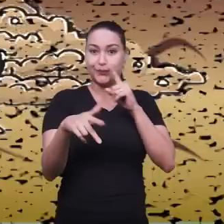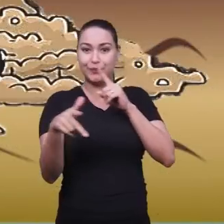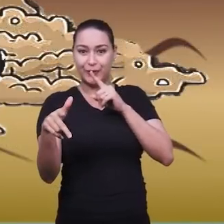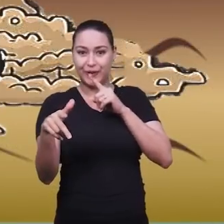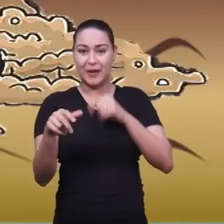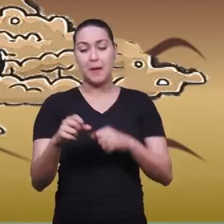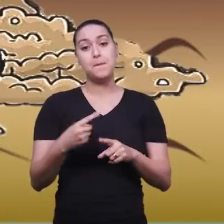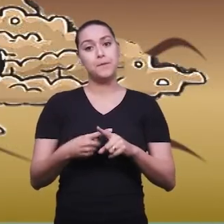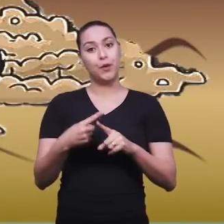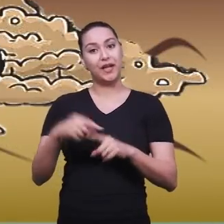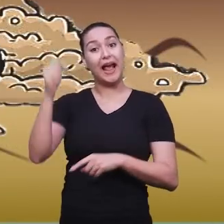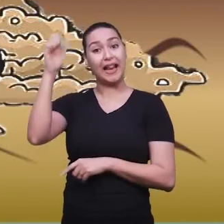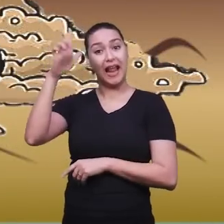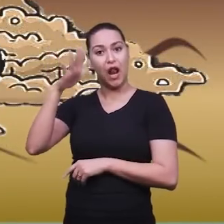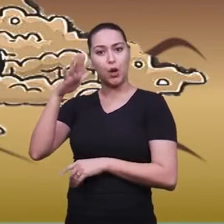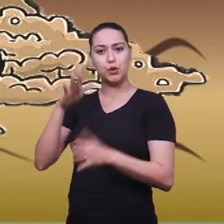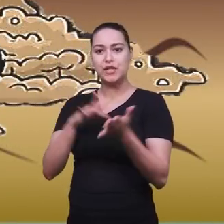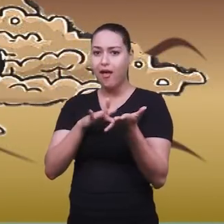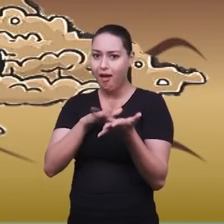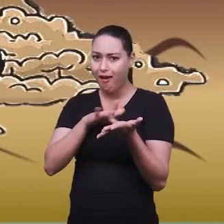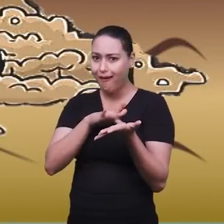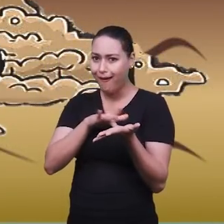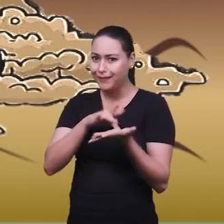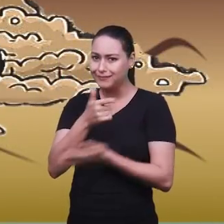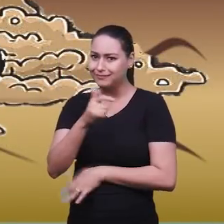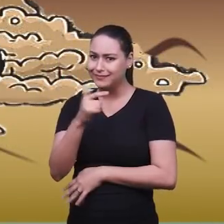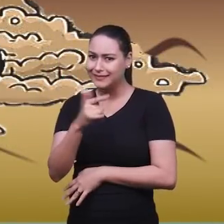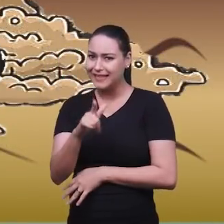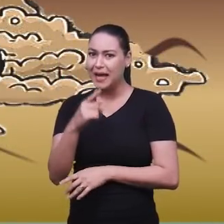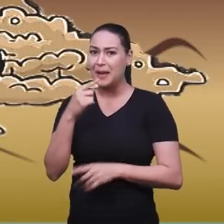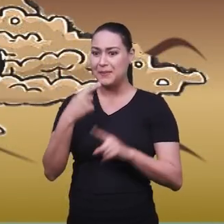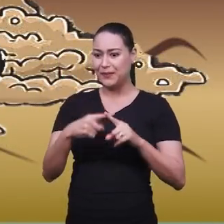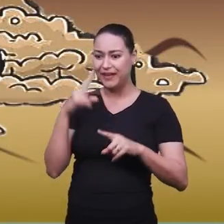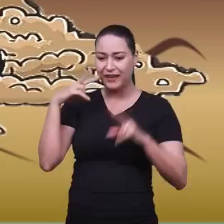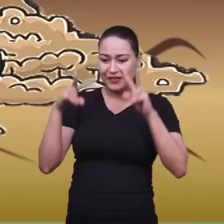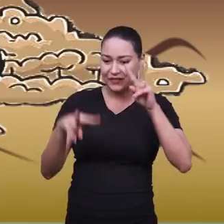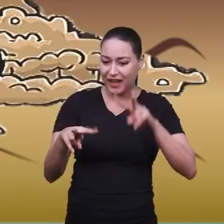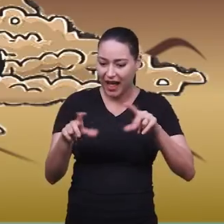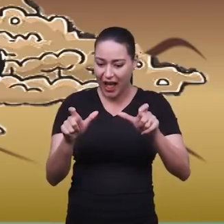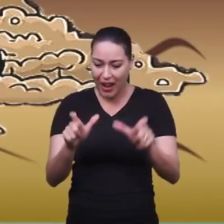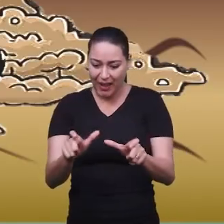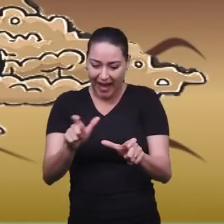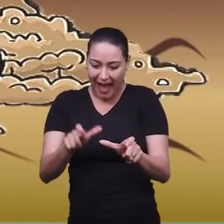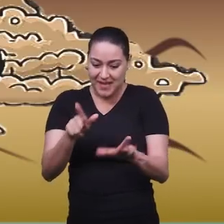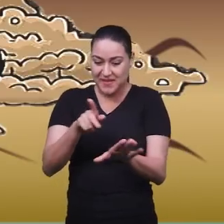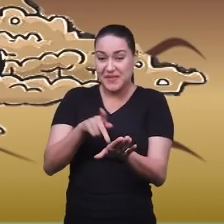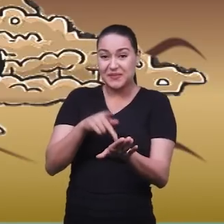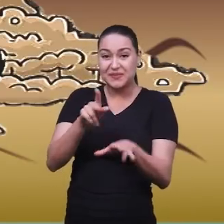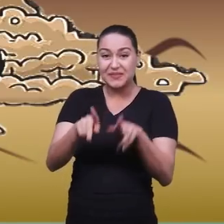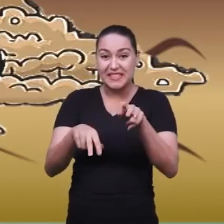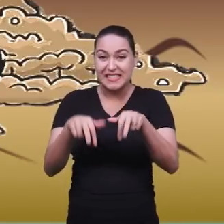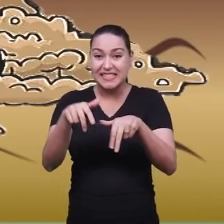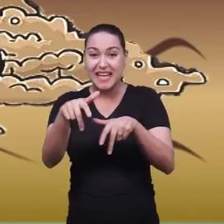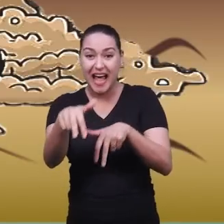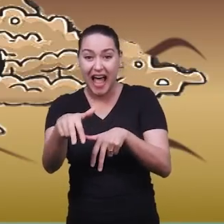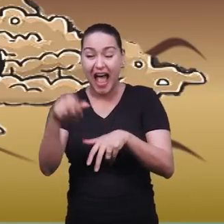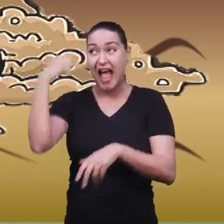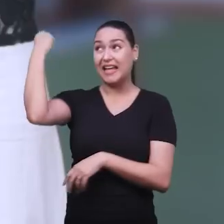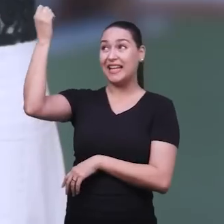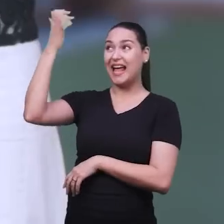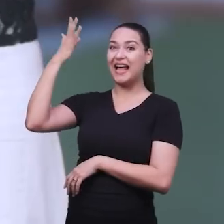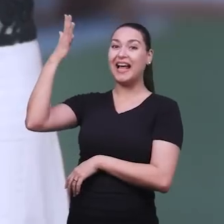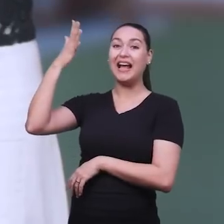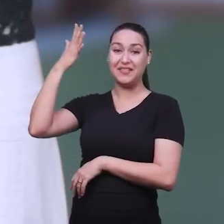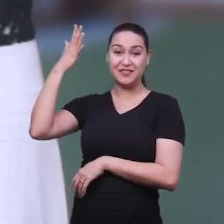na luz não fica enganado, pois sabe muito bem aonde deve pisar, e a luz nos revela a